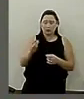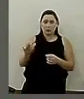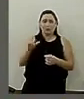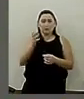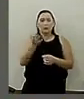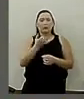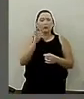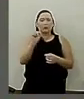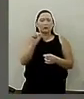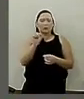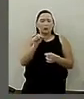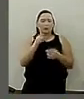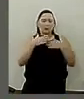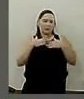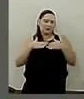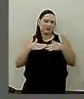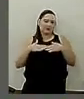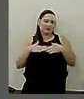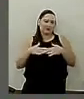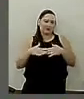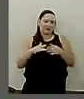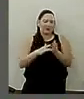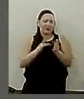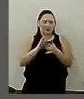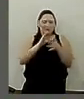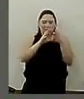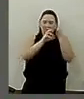descansar e ele dorme rapidamente.